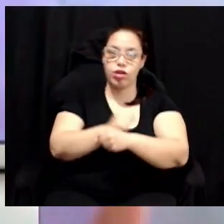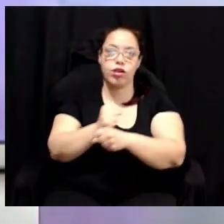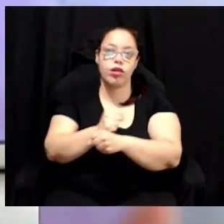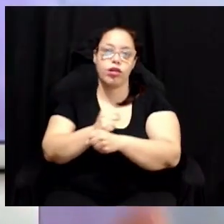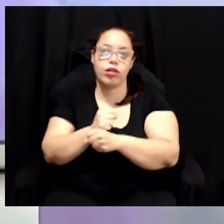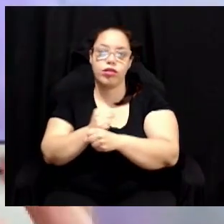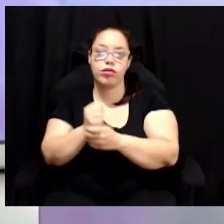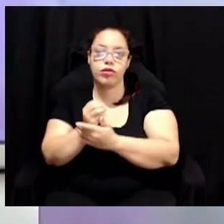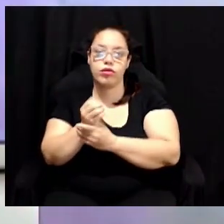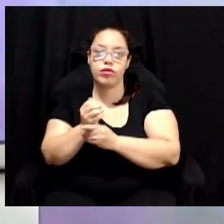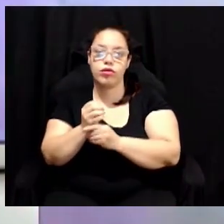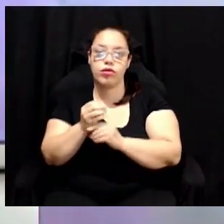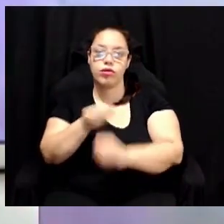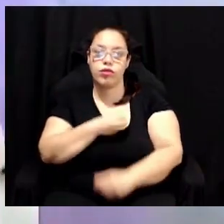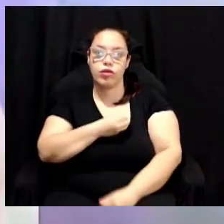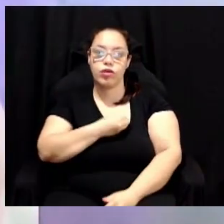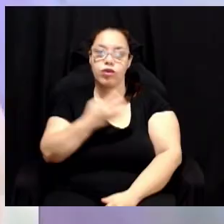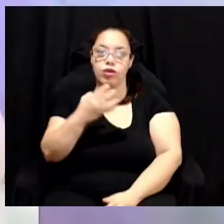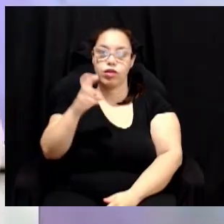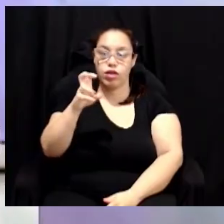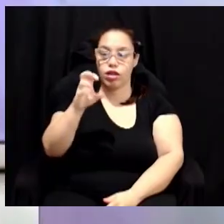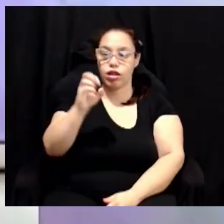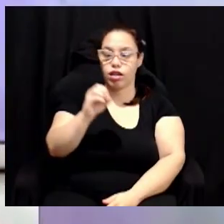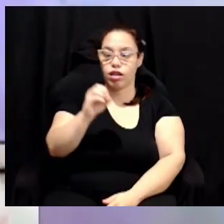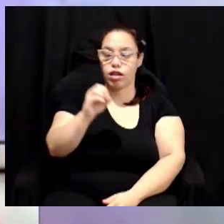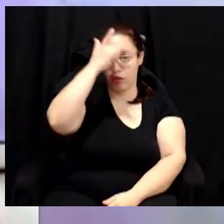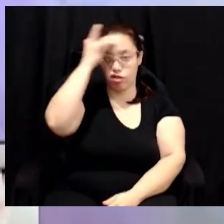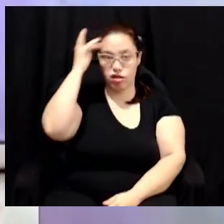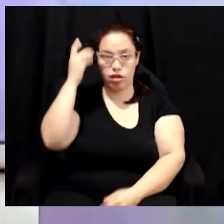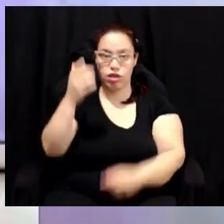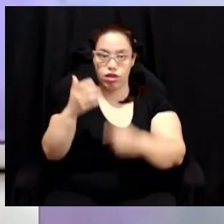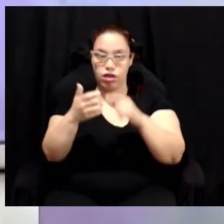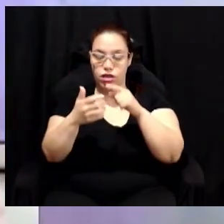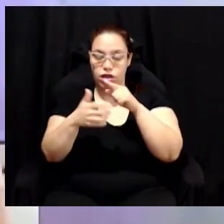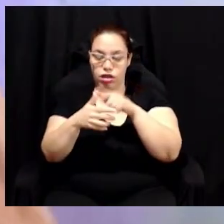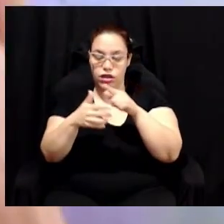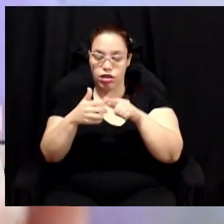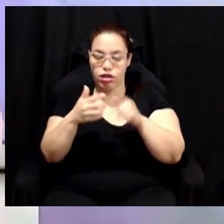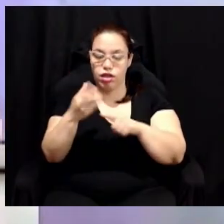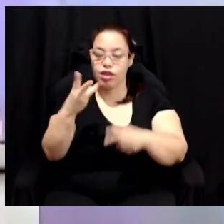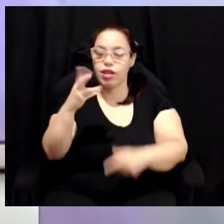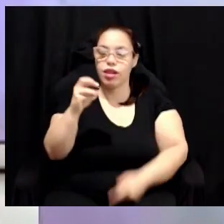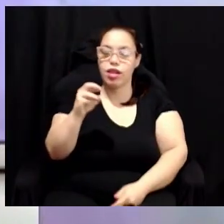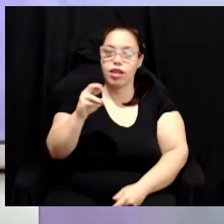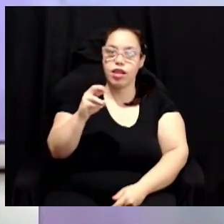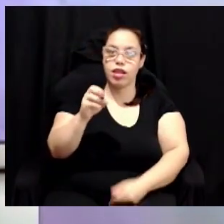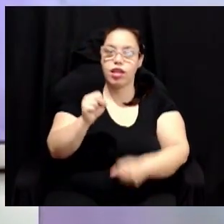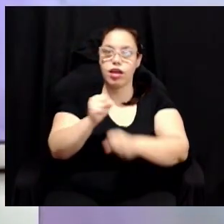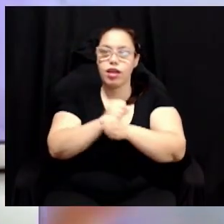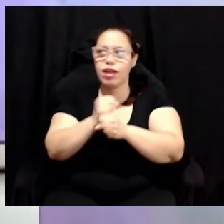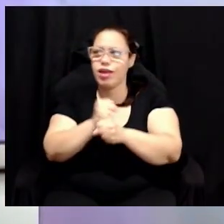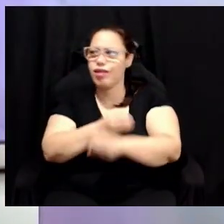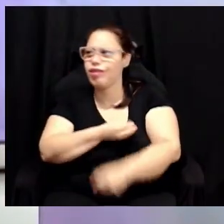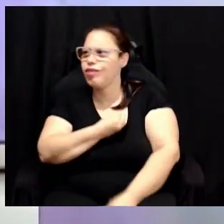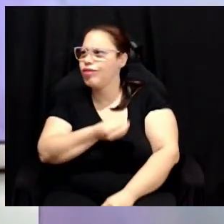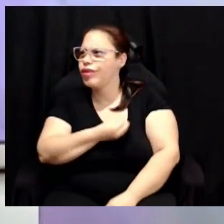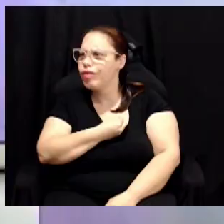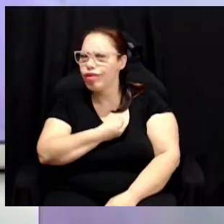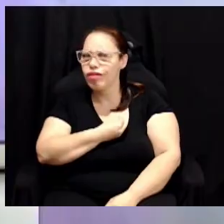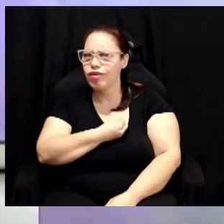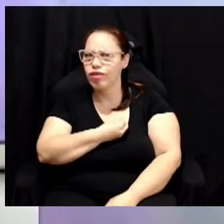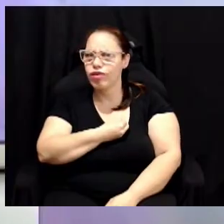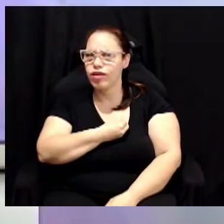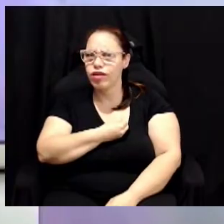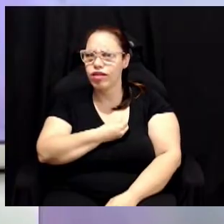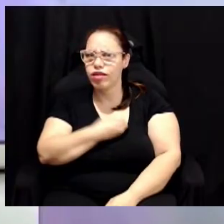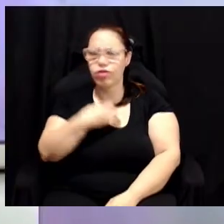grande maioria das mulheres entra ali por volta dos 50, 60, 70, 80, 30 anos vivendo nessa fase, 30 anos